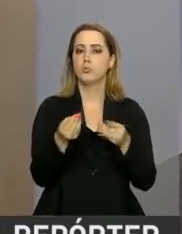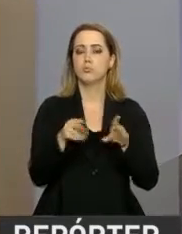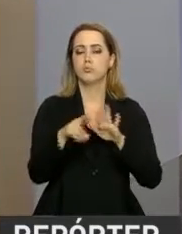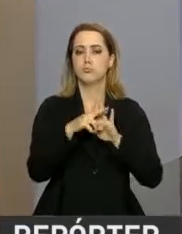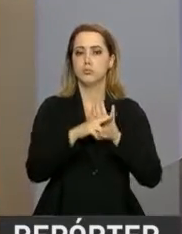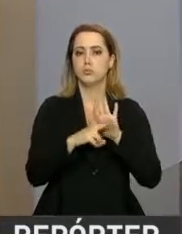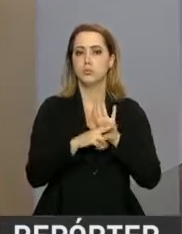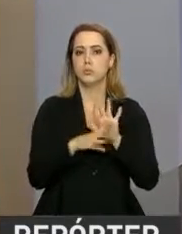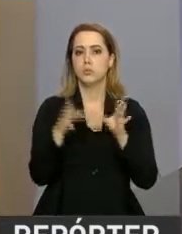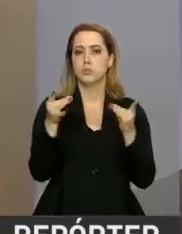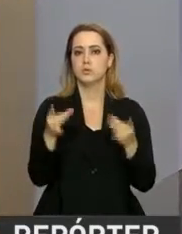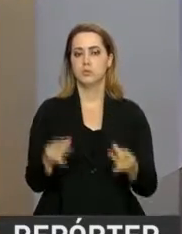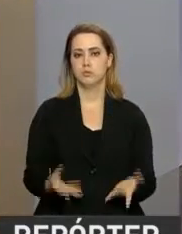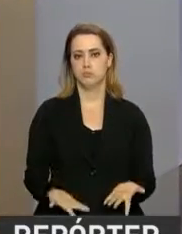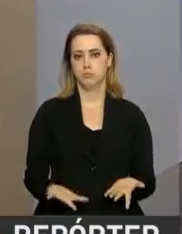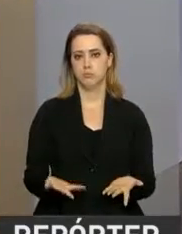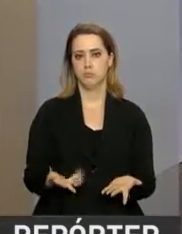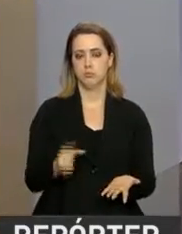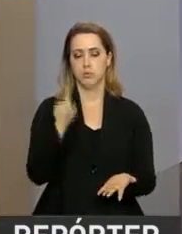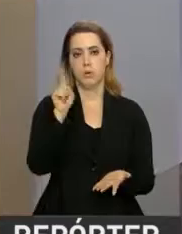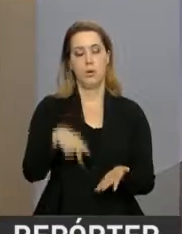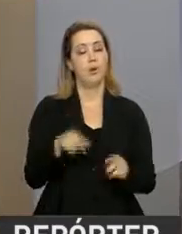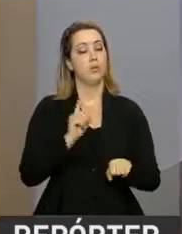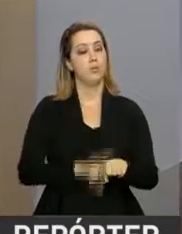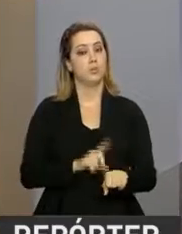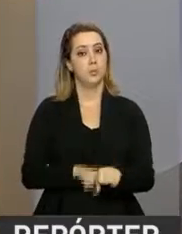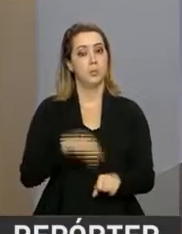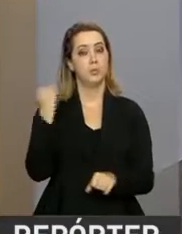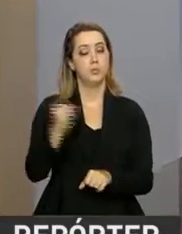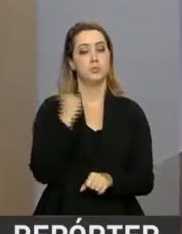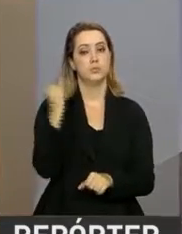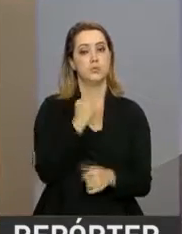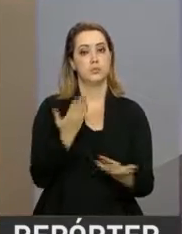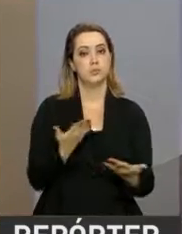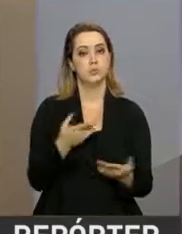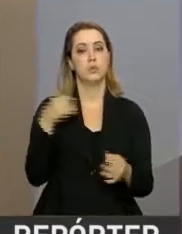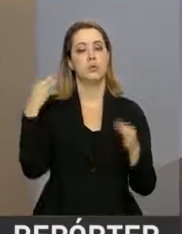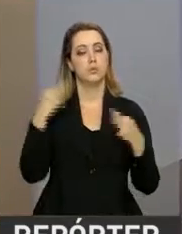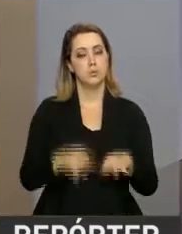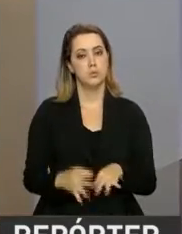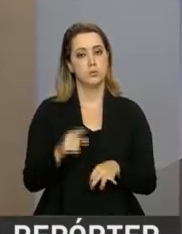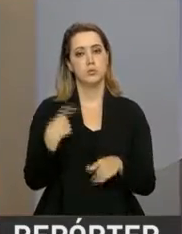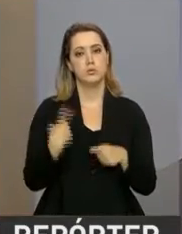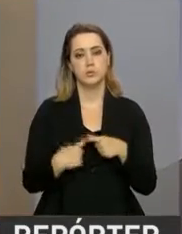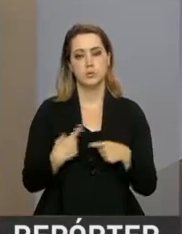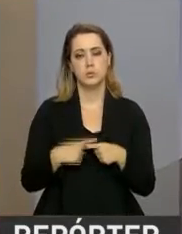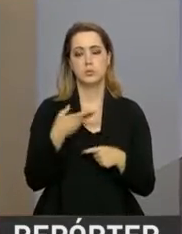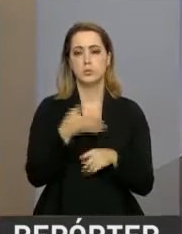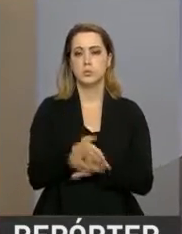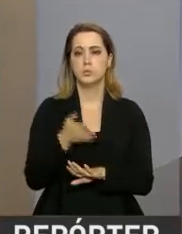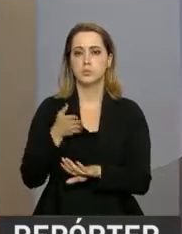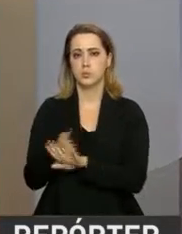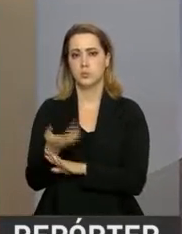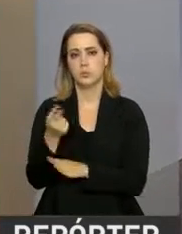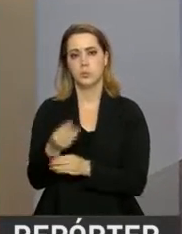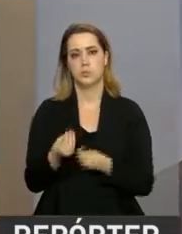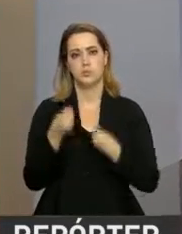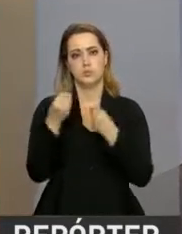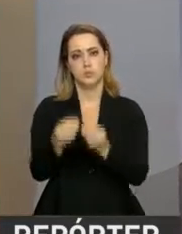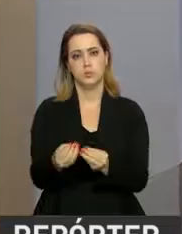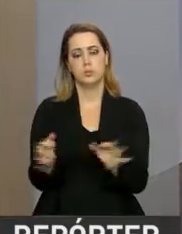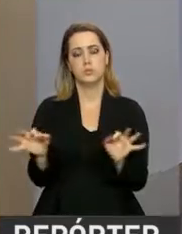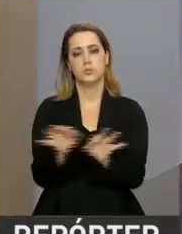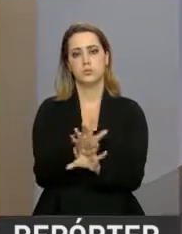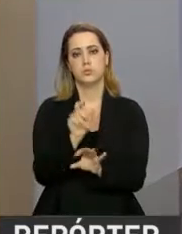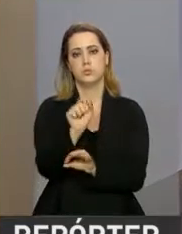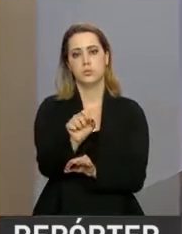no seu detalhe. Então, é um momento extremamente importante, justamente porque ele vai dar o formato